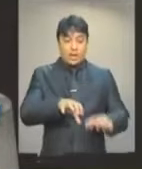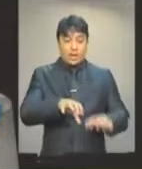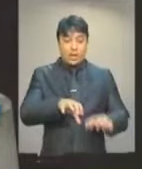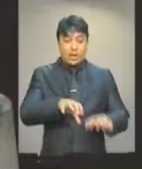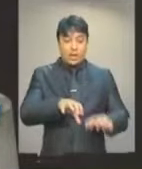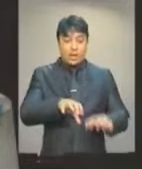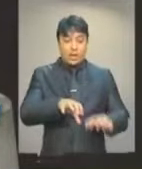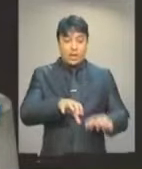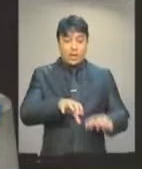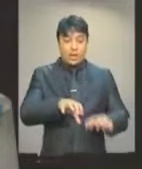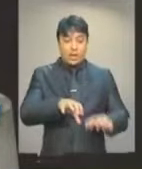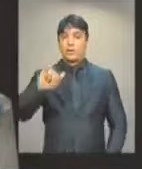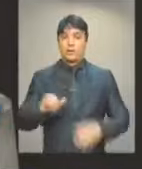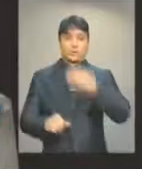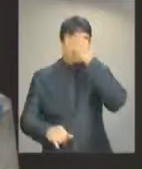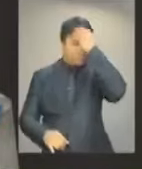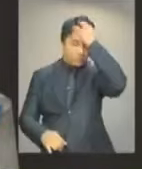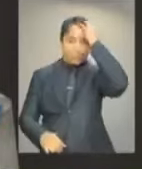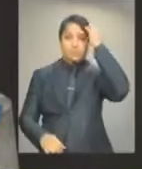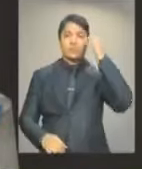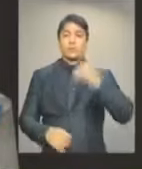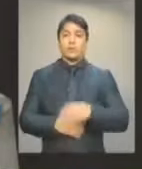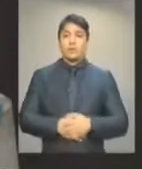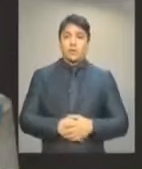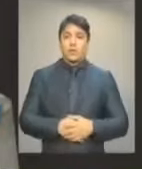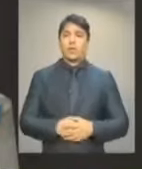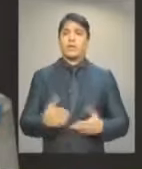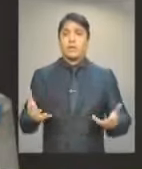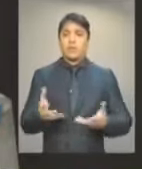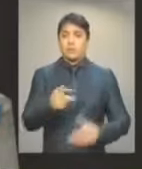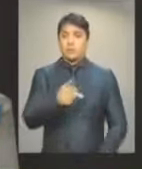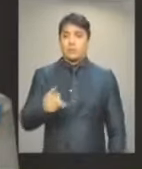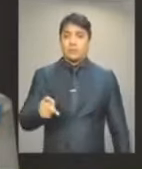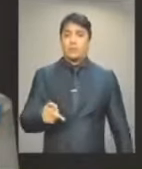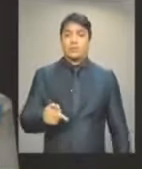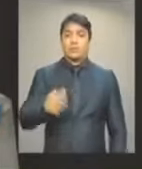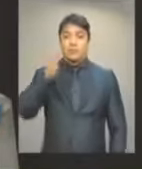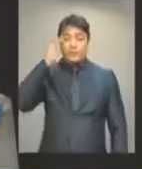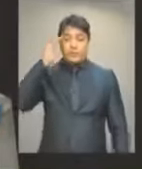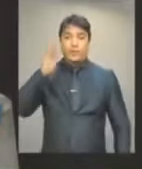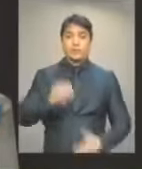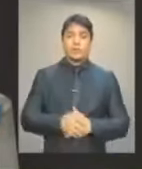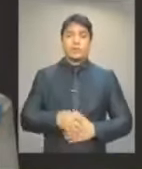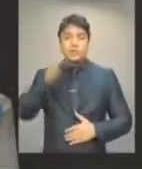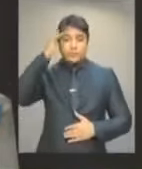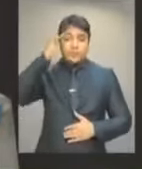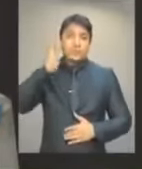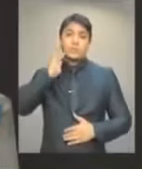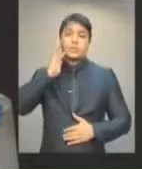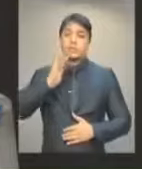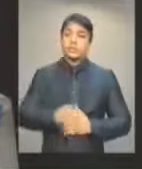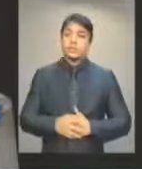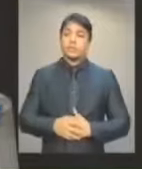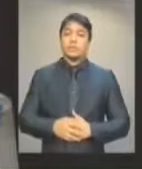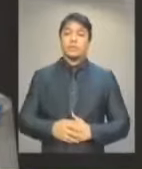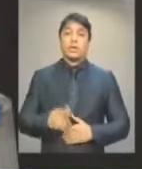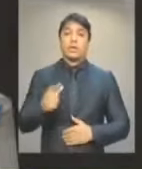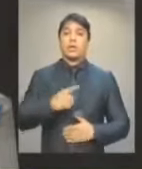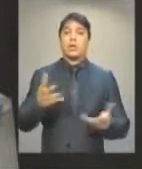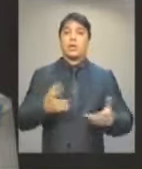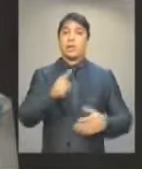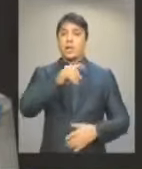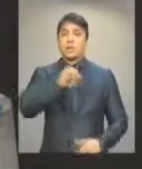vem, por exemplo, o deputado Fernando Santana, que ora preside a sessão, Juazeiro do Norte, nesse exato momento, está vivendo o pico da